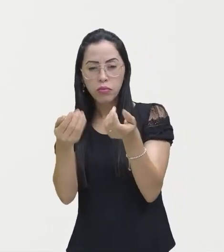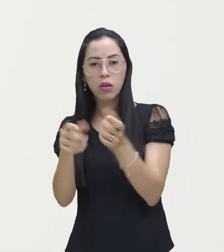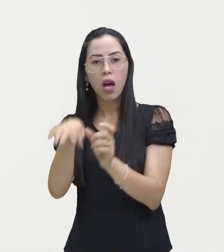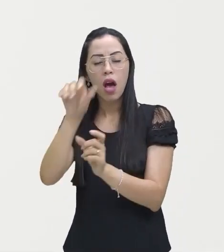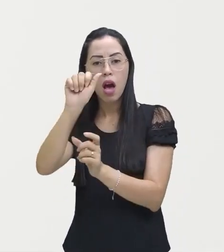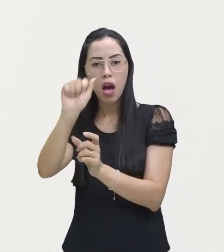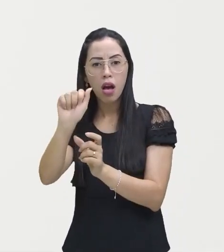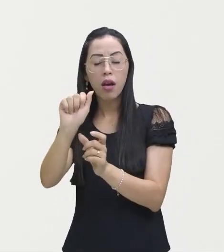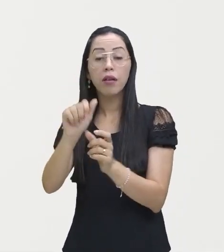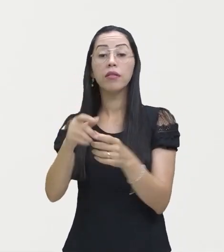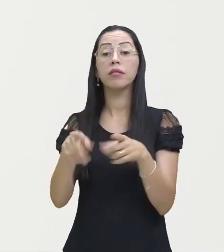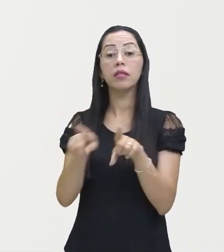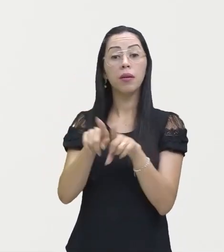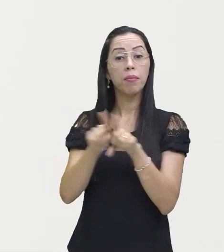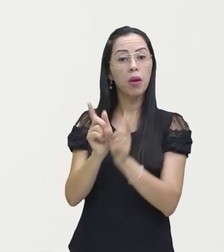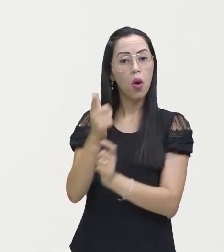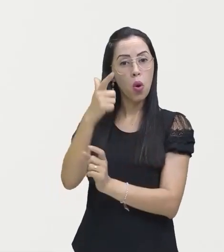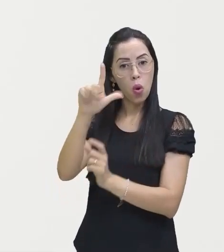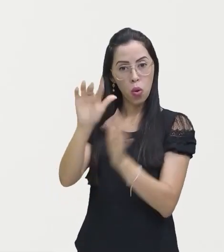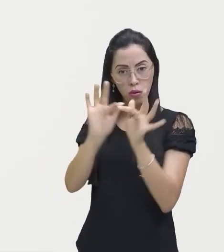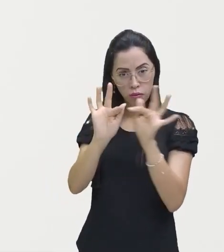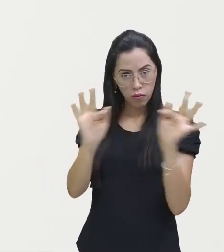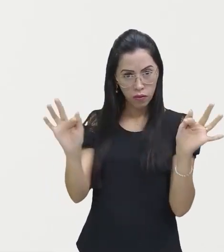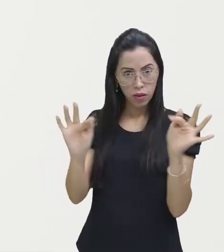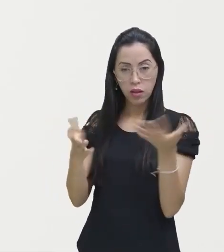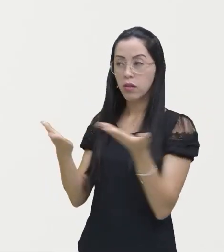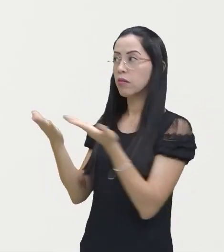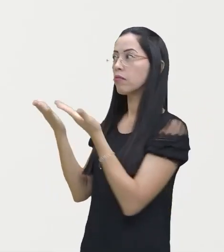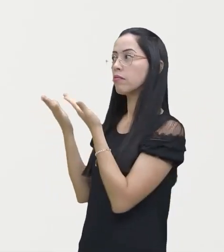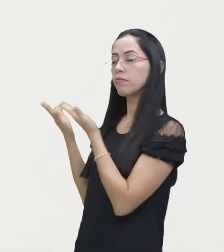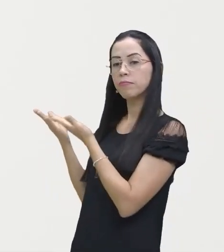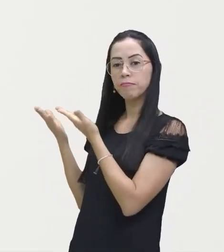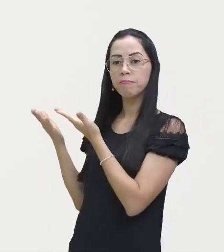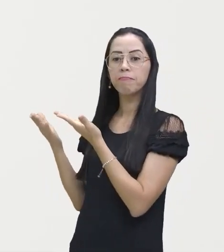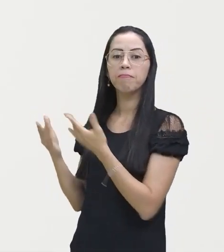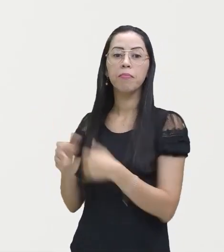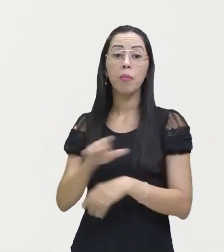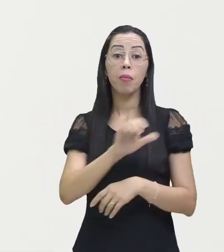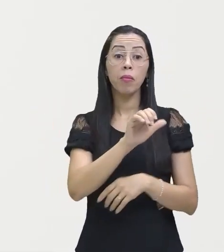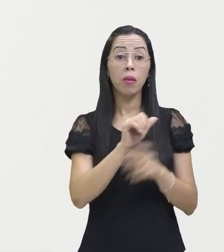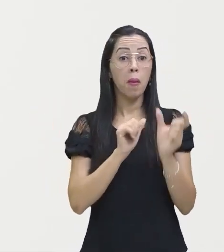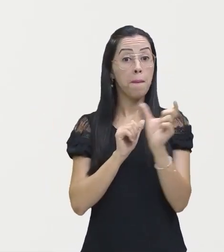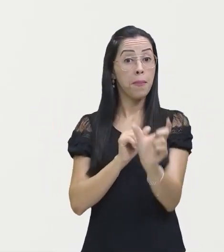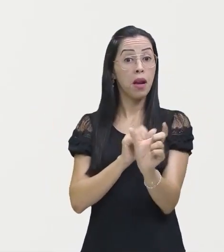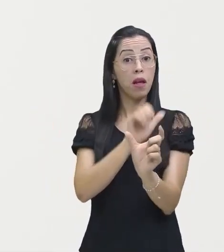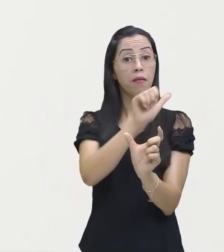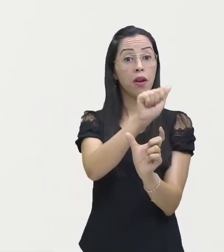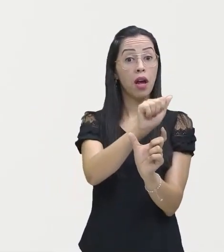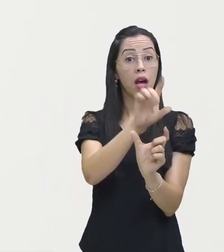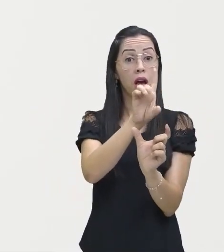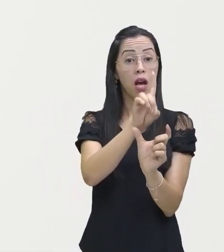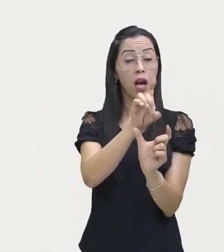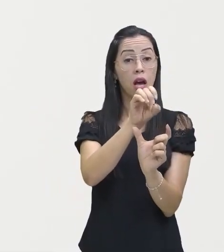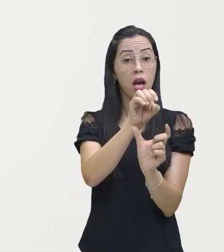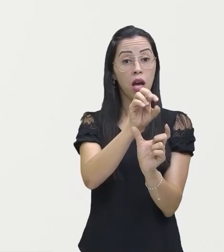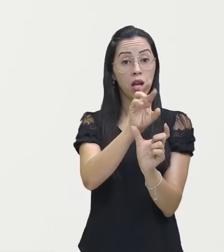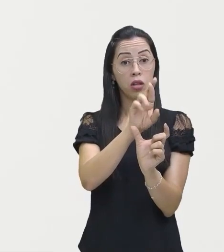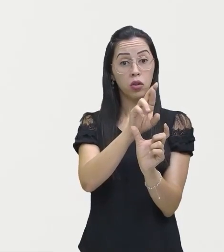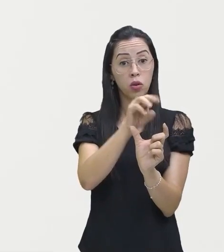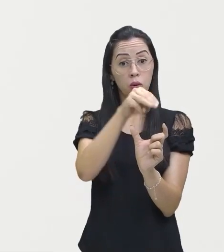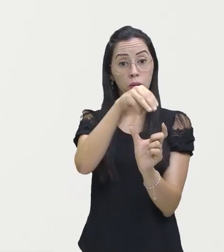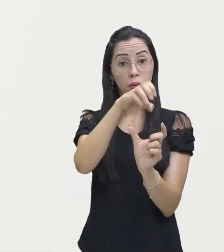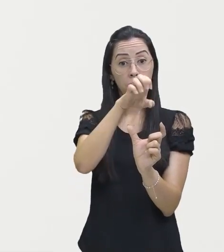Nossa próxima frase: adormeceu a rosa, assim, com